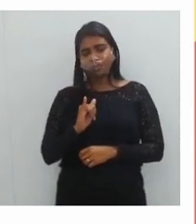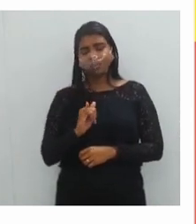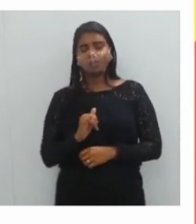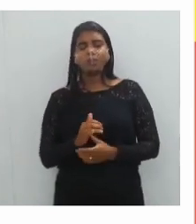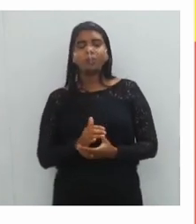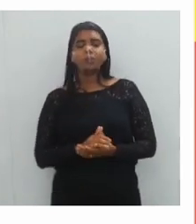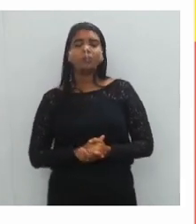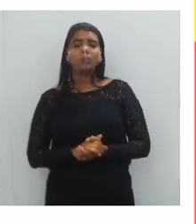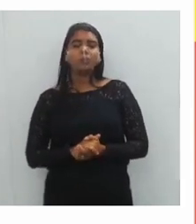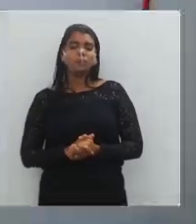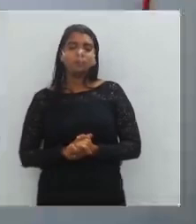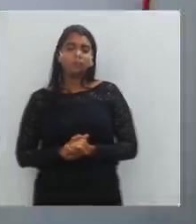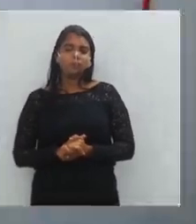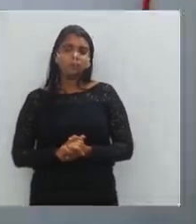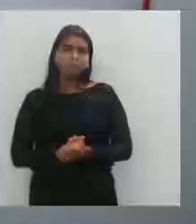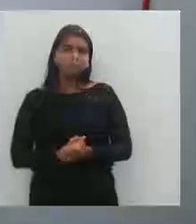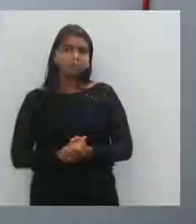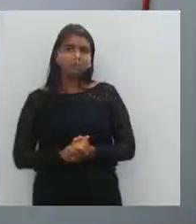corta para mim um pouquinho.